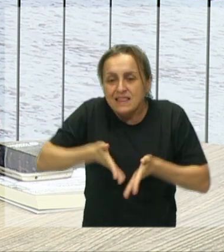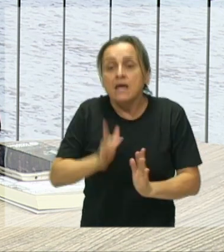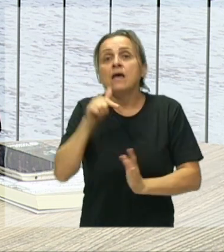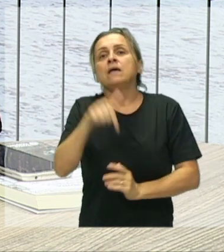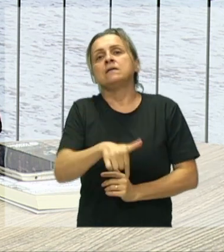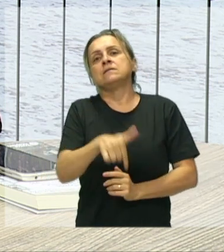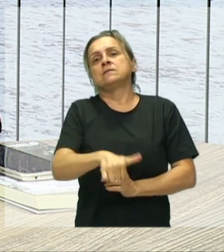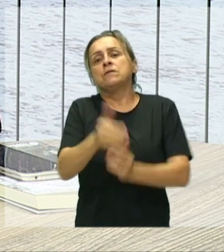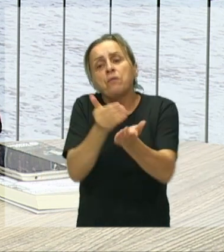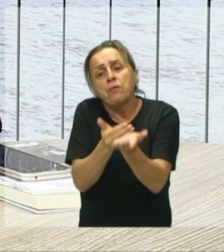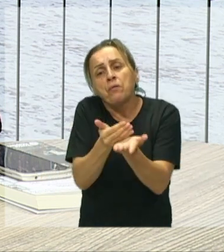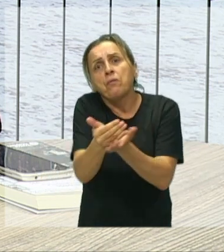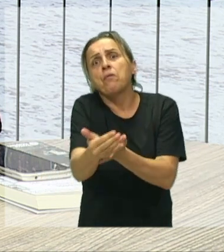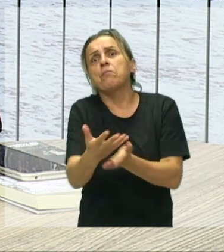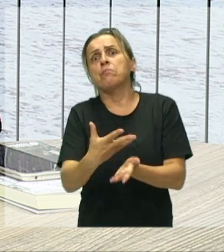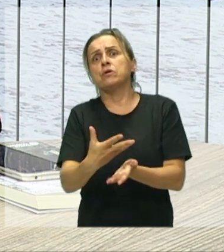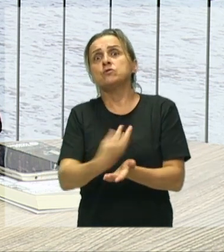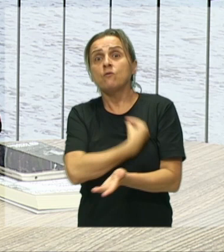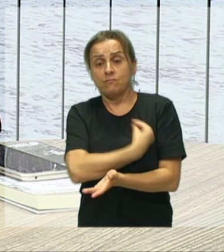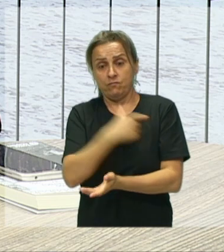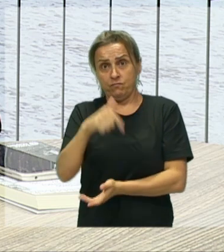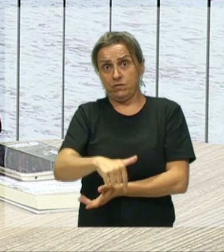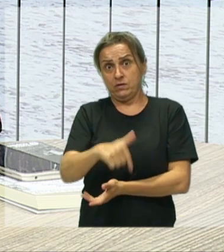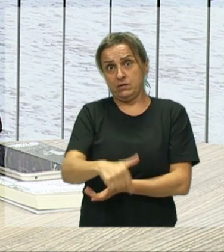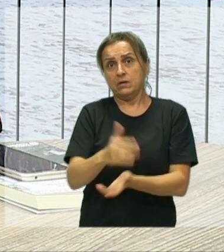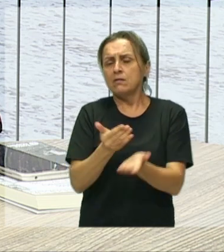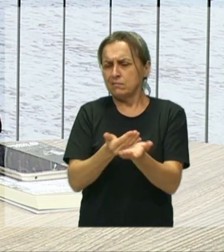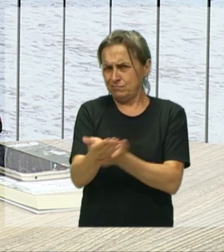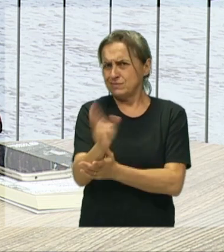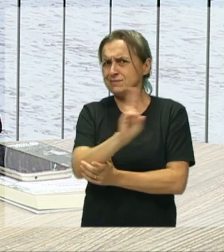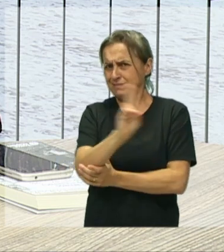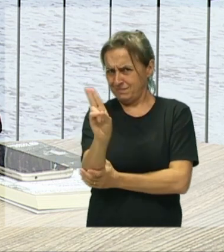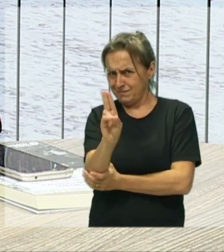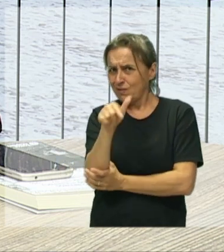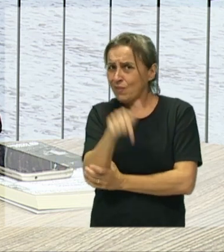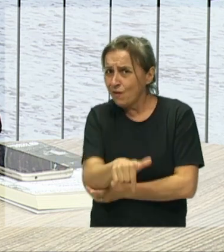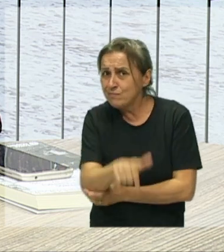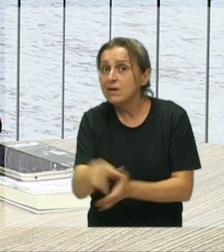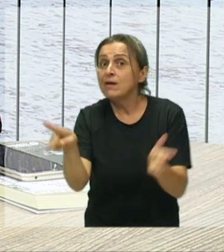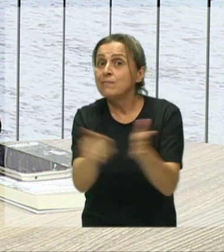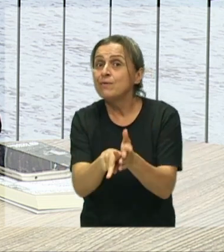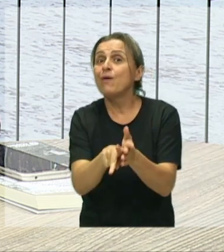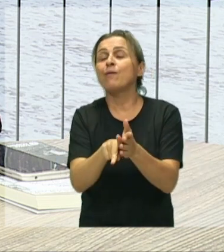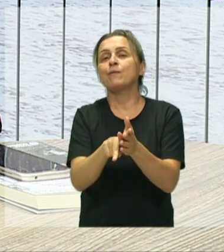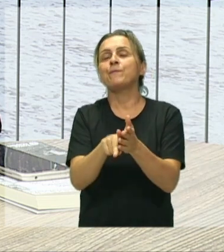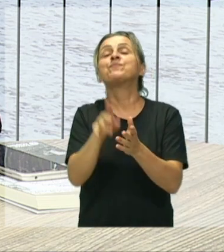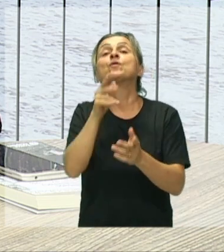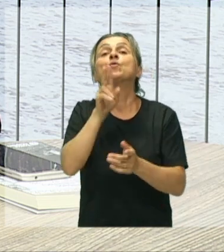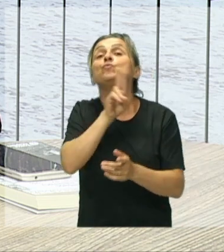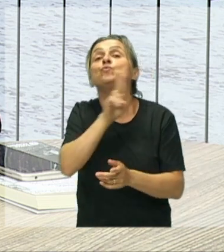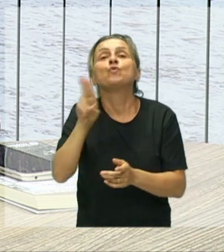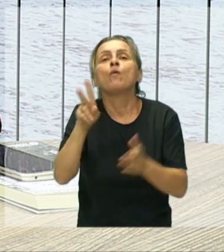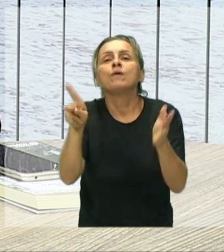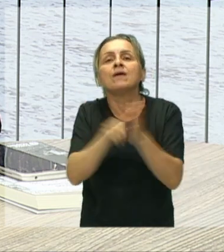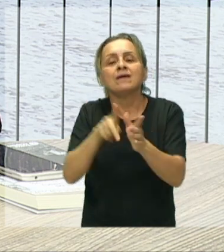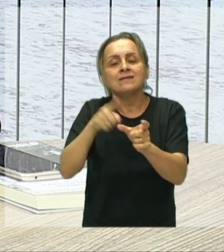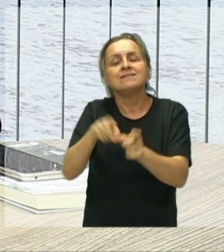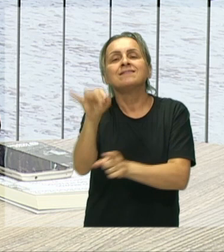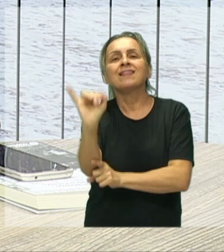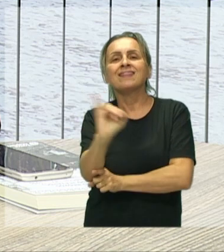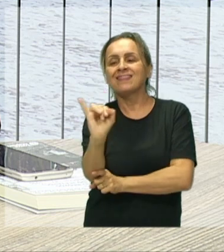invisibilidade. A começar pelos nomes que nós temos aqui, né? Nomes de origem indígena, a próprio nome Itajaí,